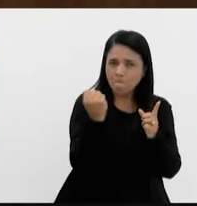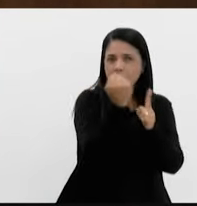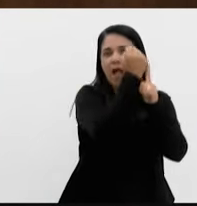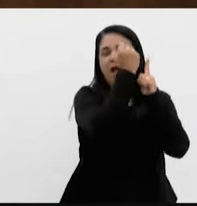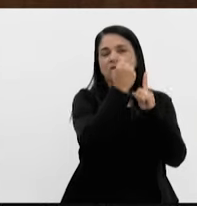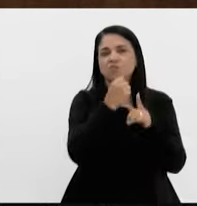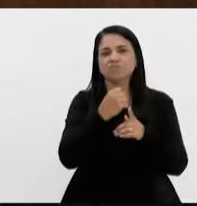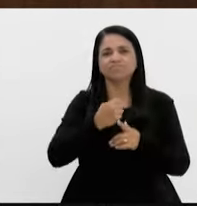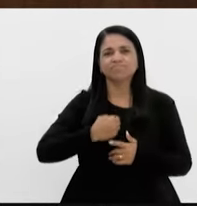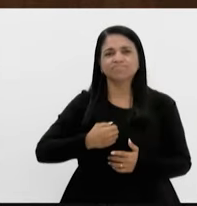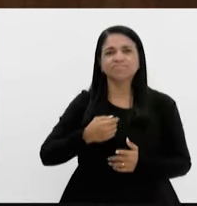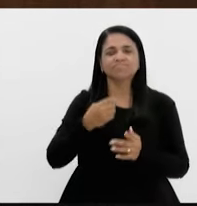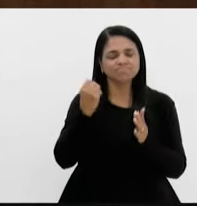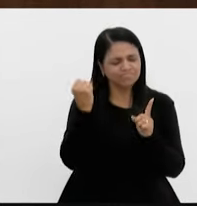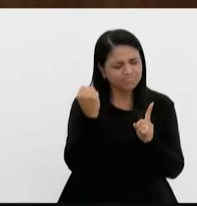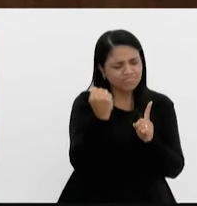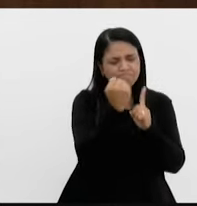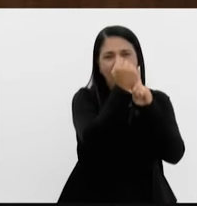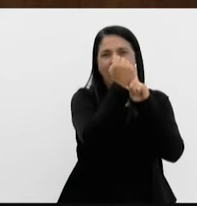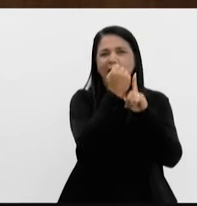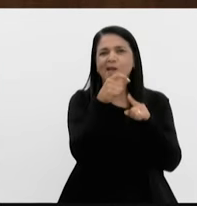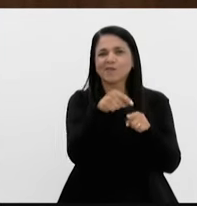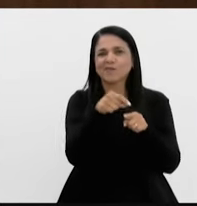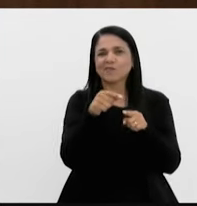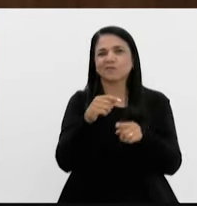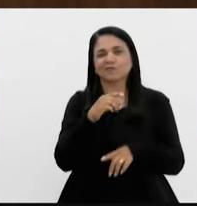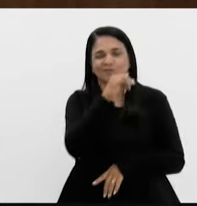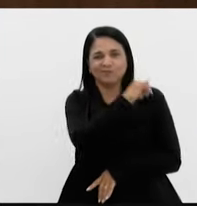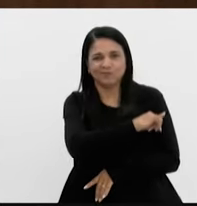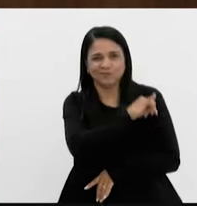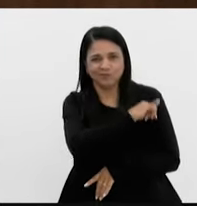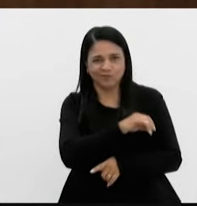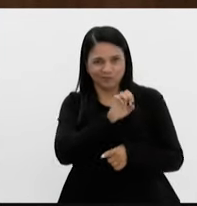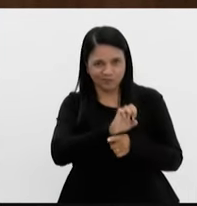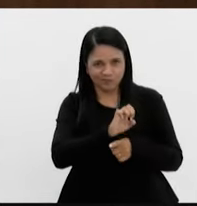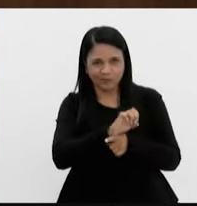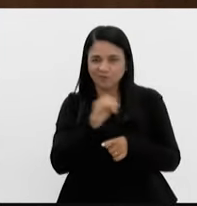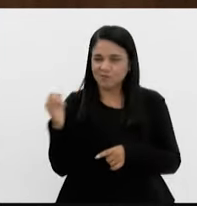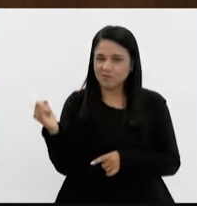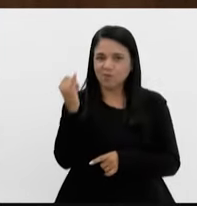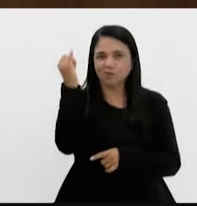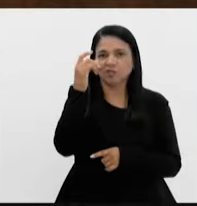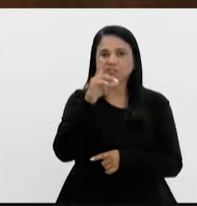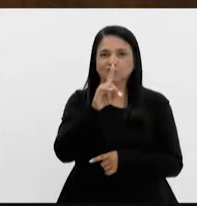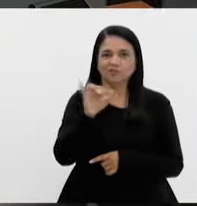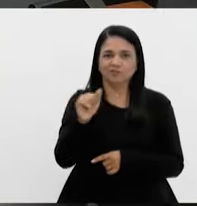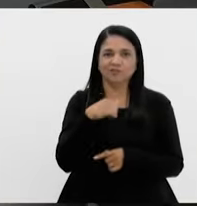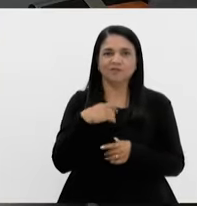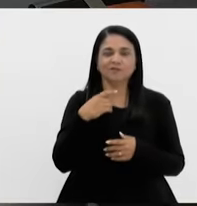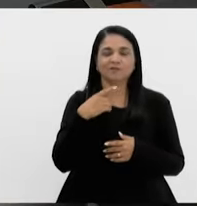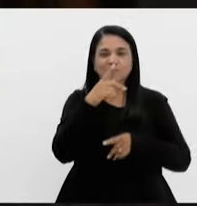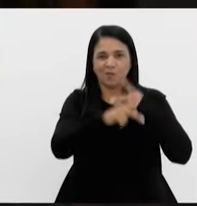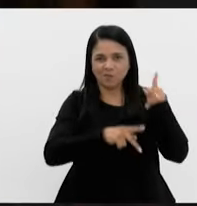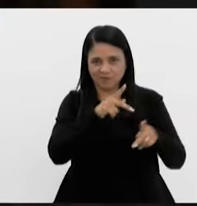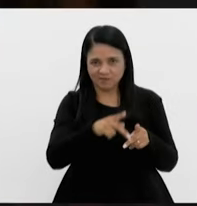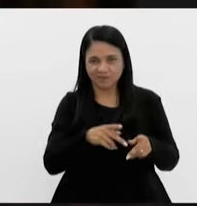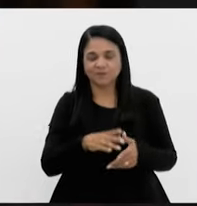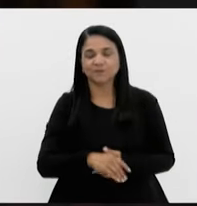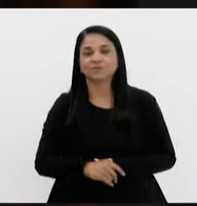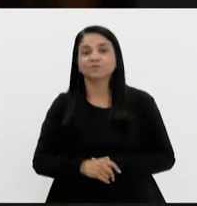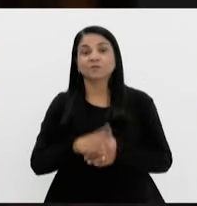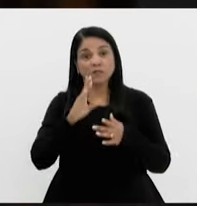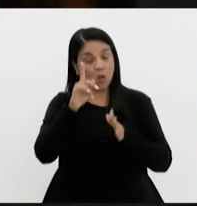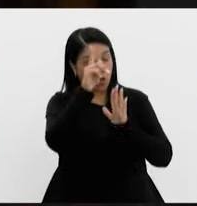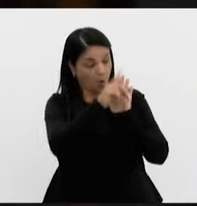essa data vai ser marcada no estado do Rio de Janeiro como um dos dias mais importante do Povo carioca Obrigado ressaltando que o